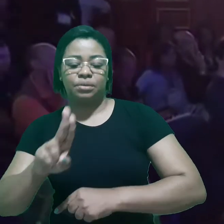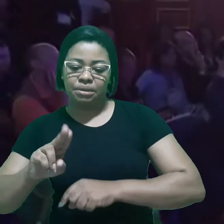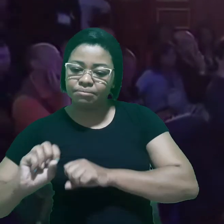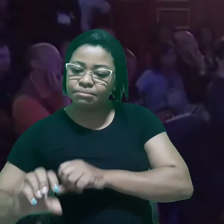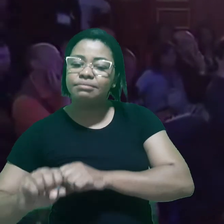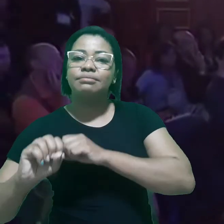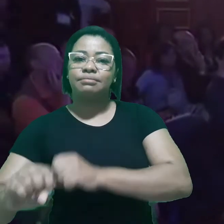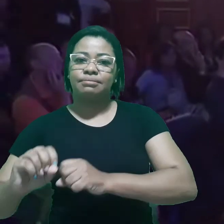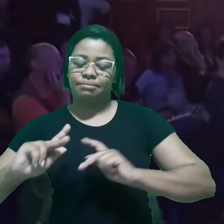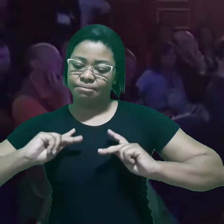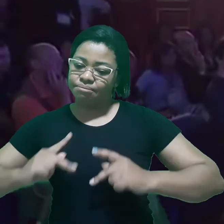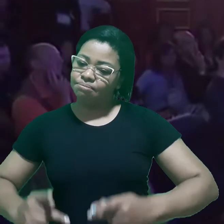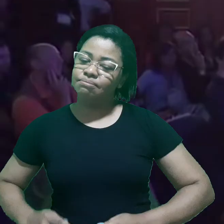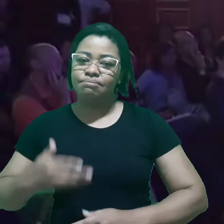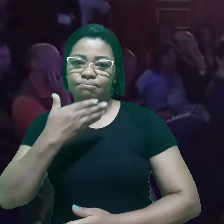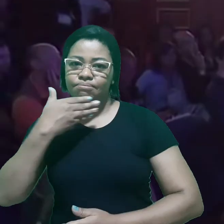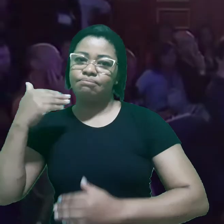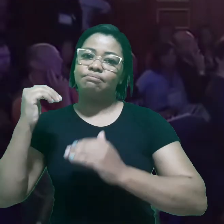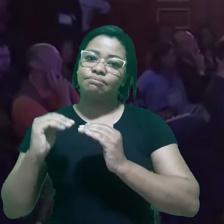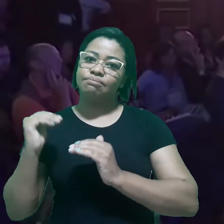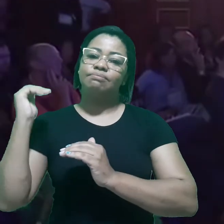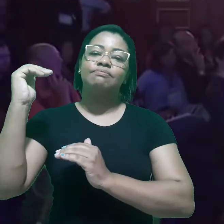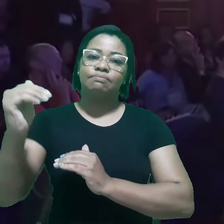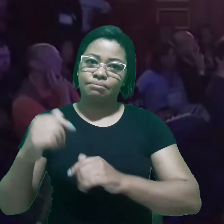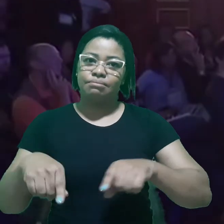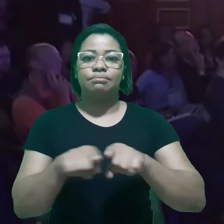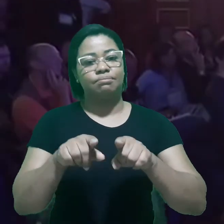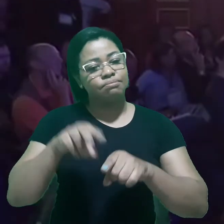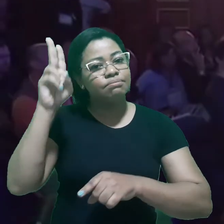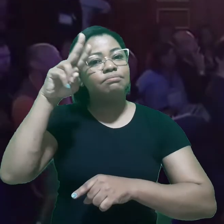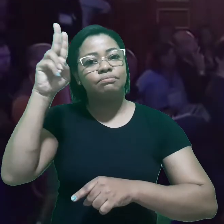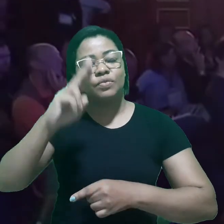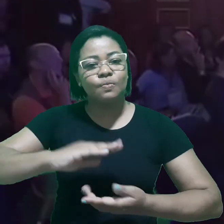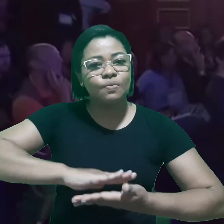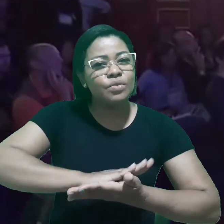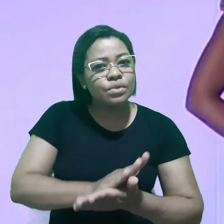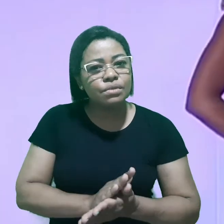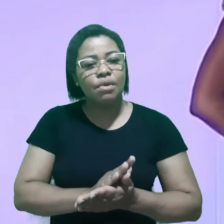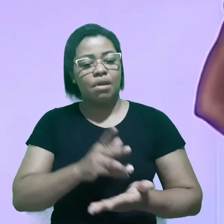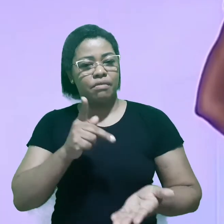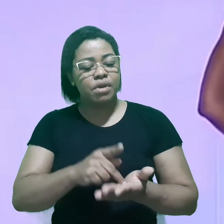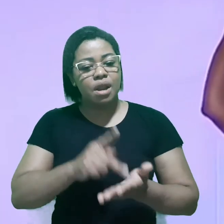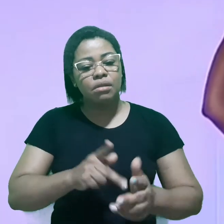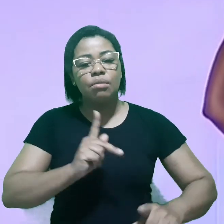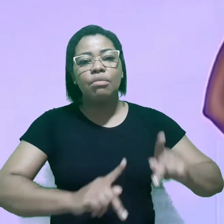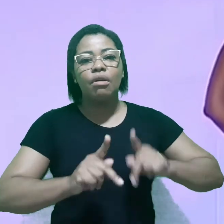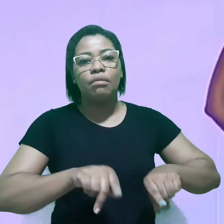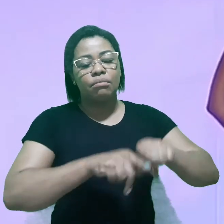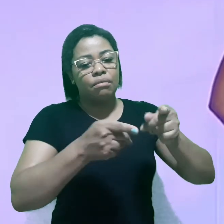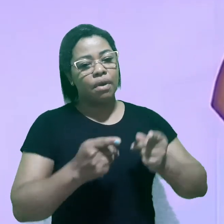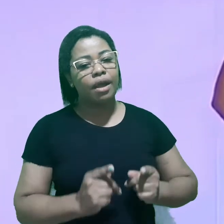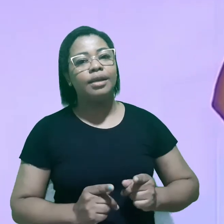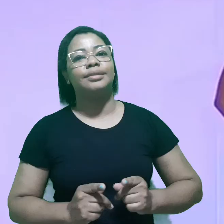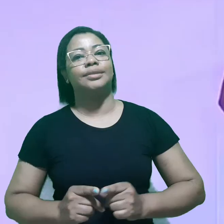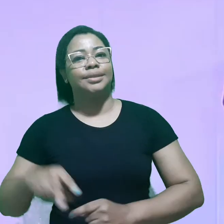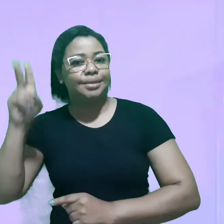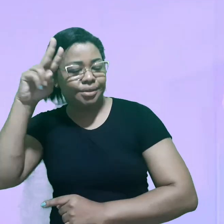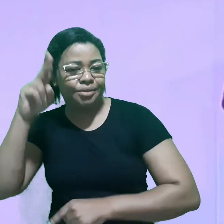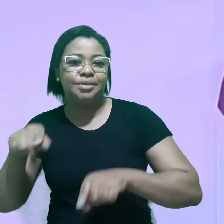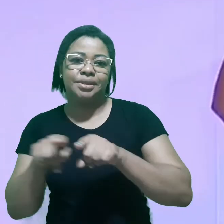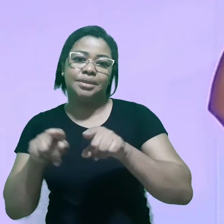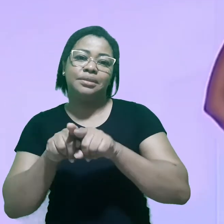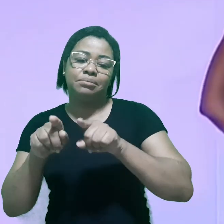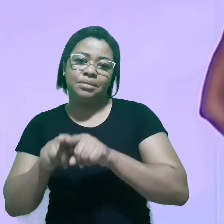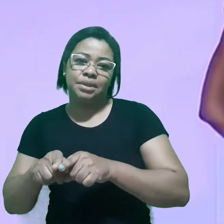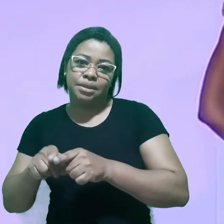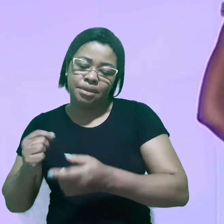de um povo, mas histórias também podem reparar essa dignidade perdida. A escritora americana Alice Walker escreveu isso sobre